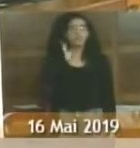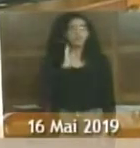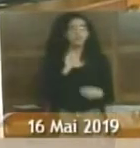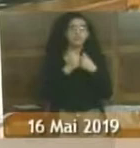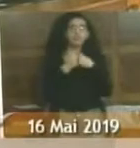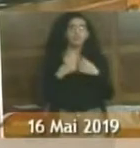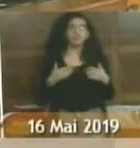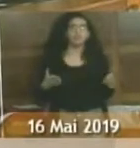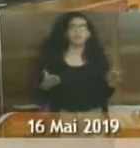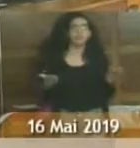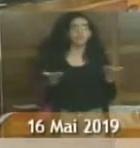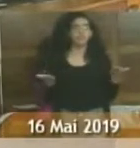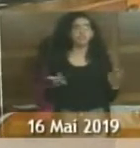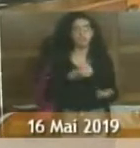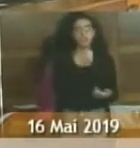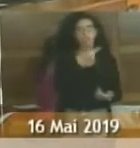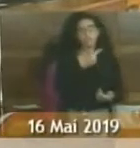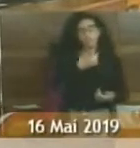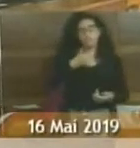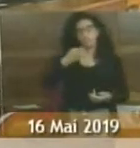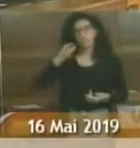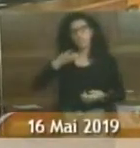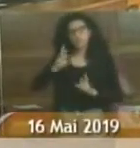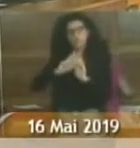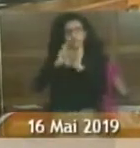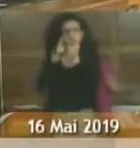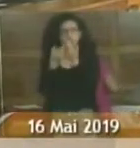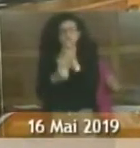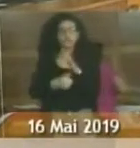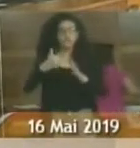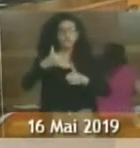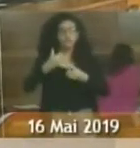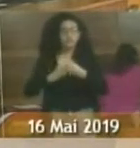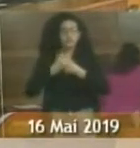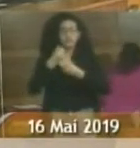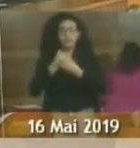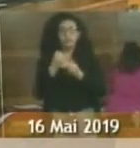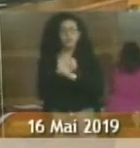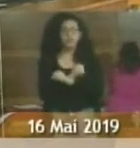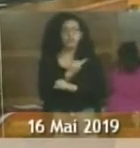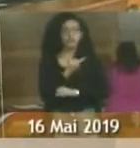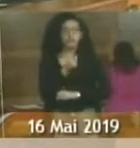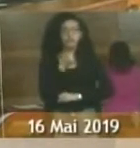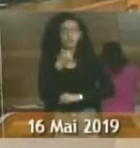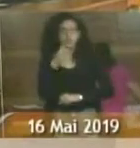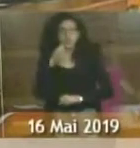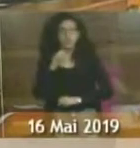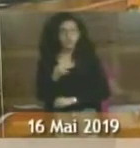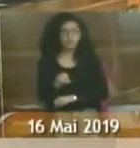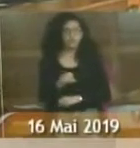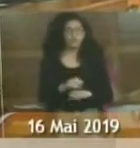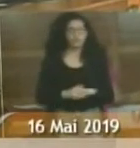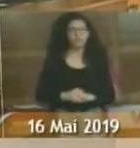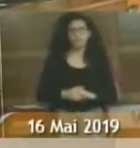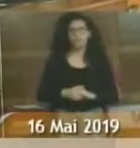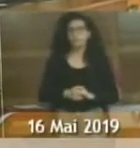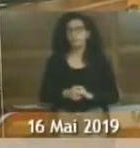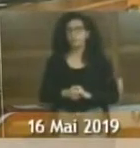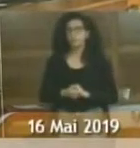Declaro aberta a 23ª sessão ordinária do primeiro período legislativo do ano 2019, da 18ª